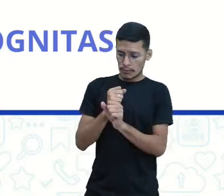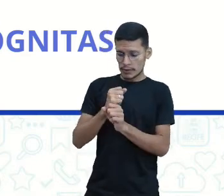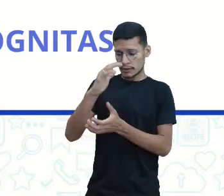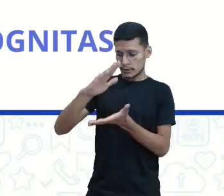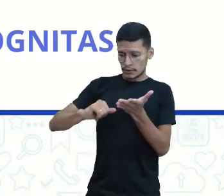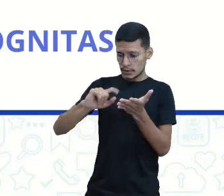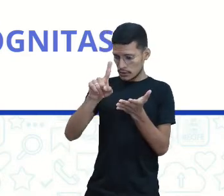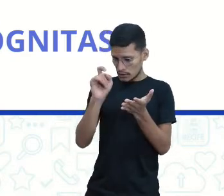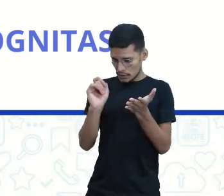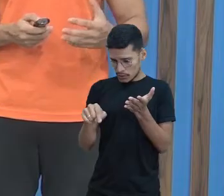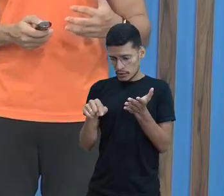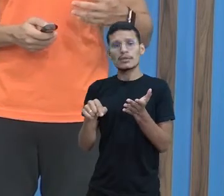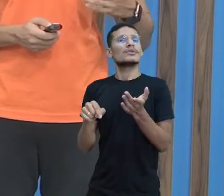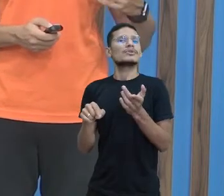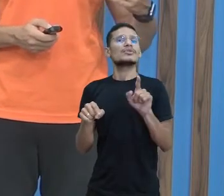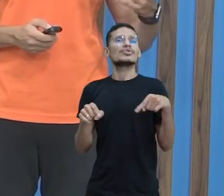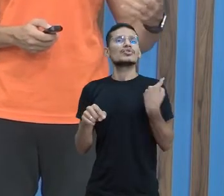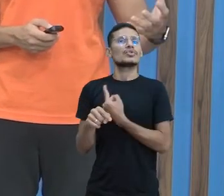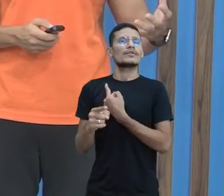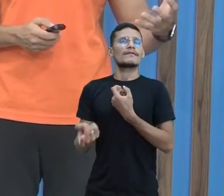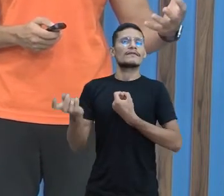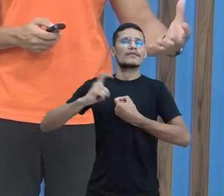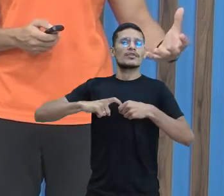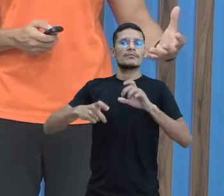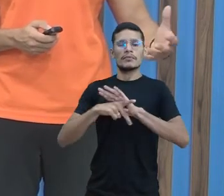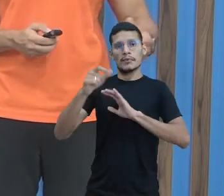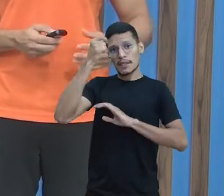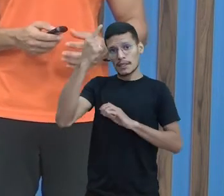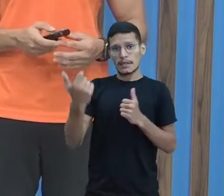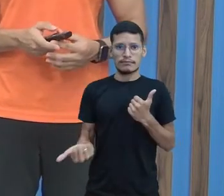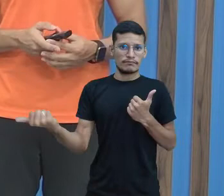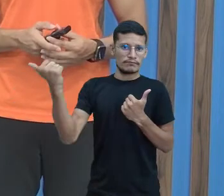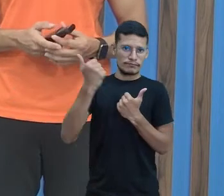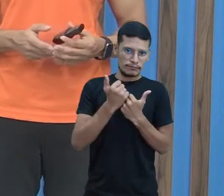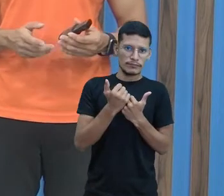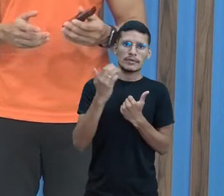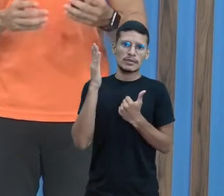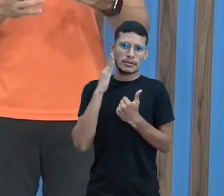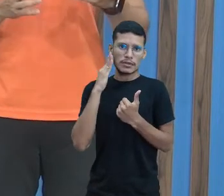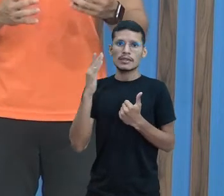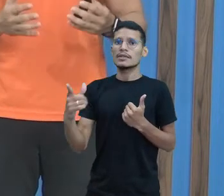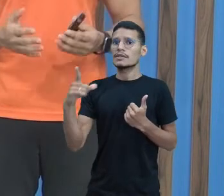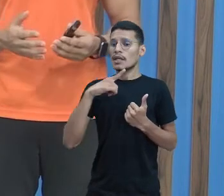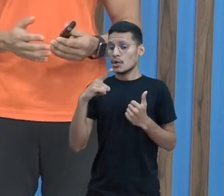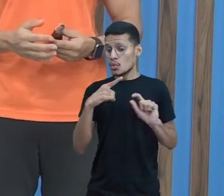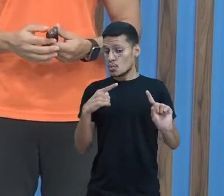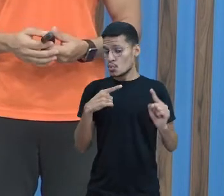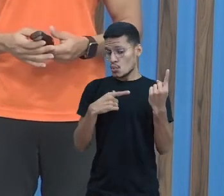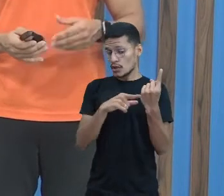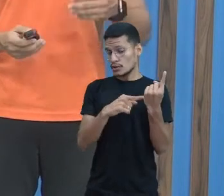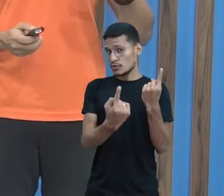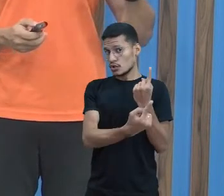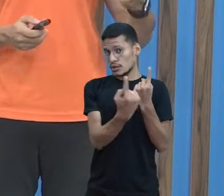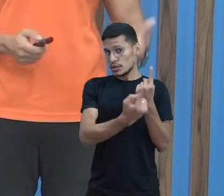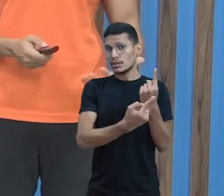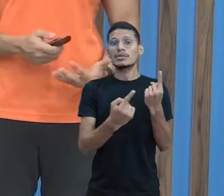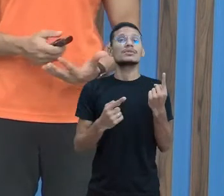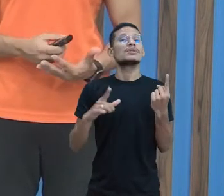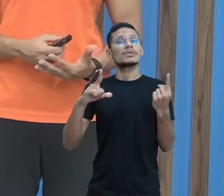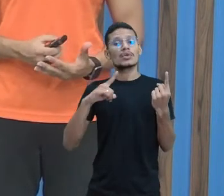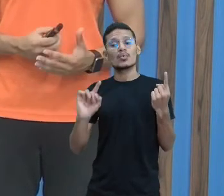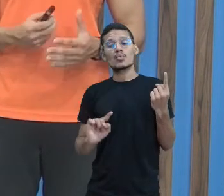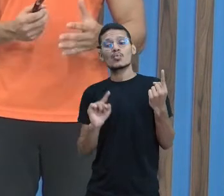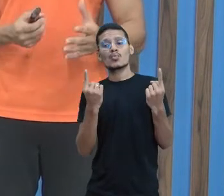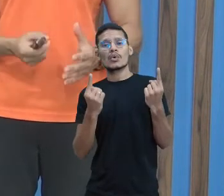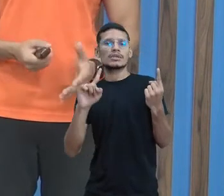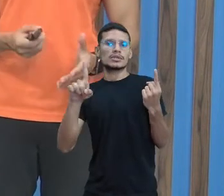eliminamos uma incógnita, aí a gente volta para aquela ideia lá de substituição. A gente vai ficar com uma equação com apenas uma